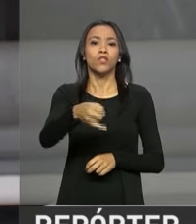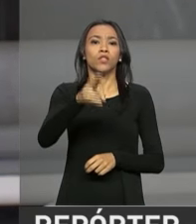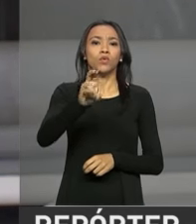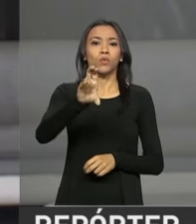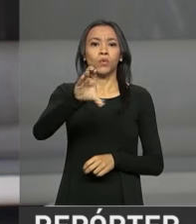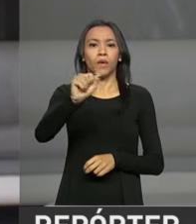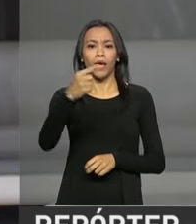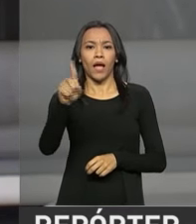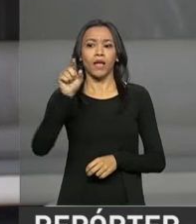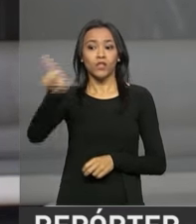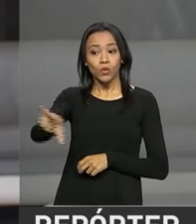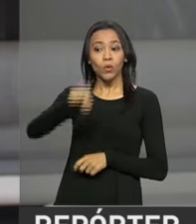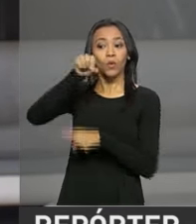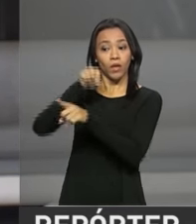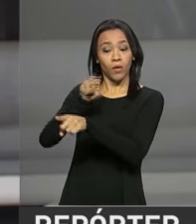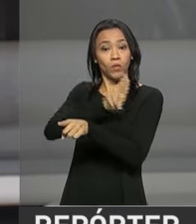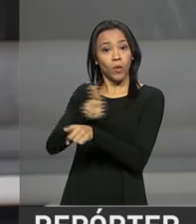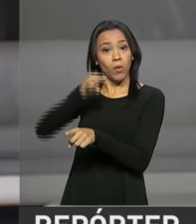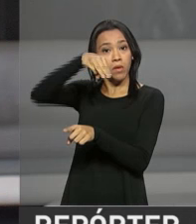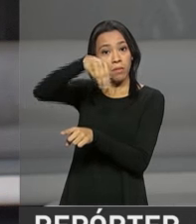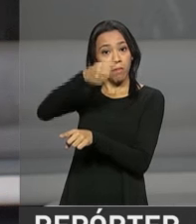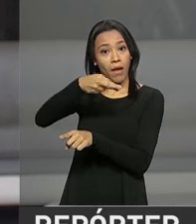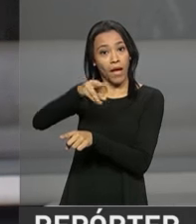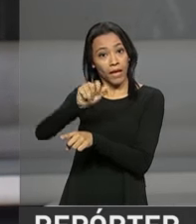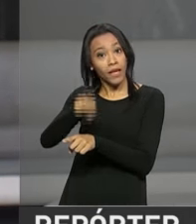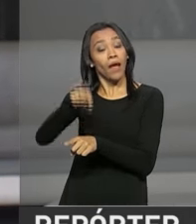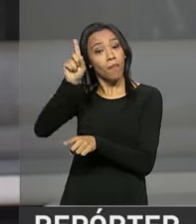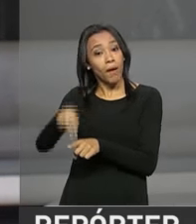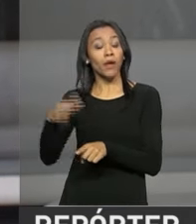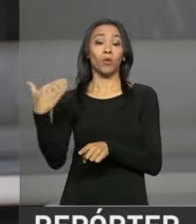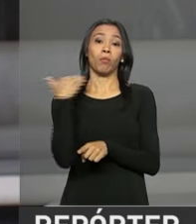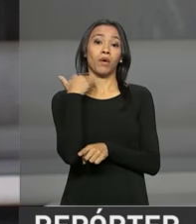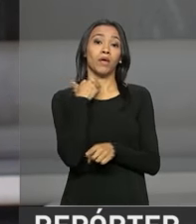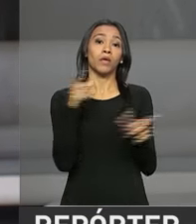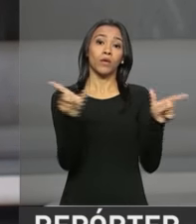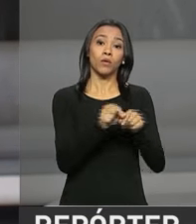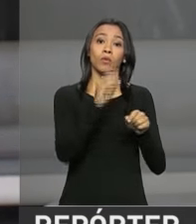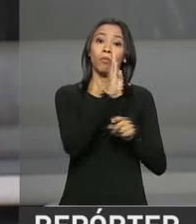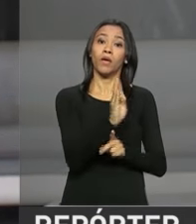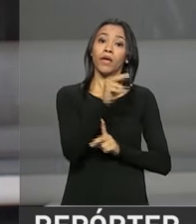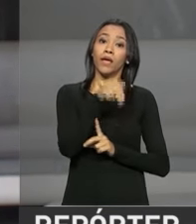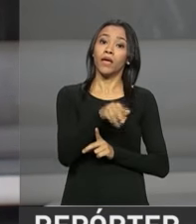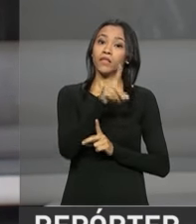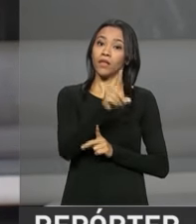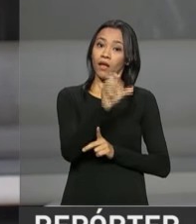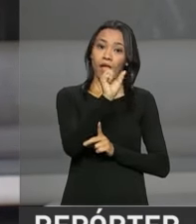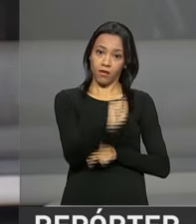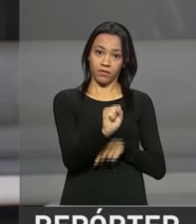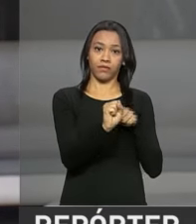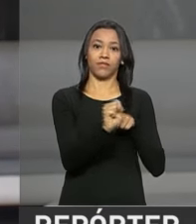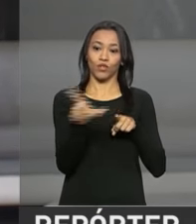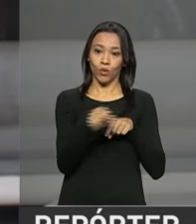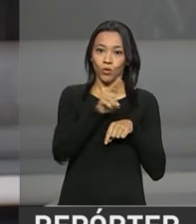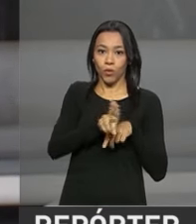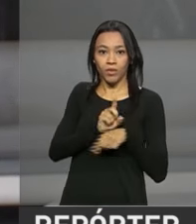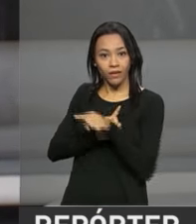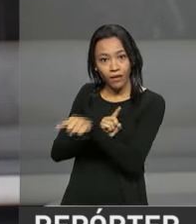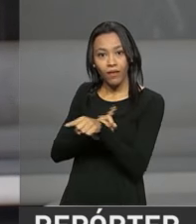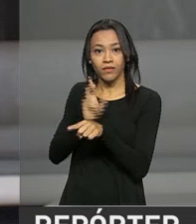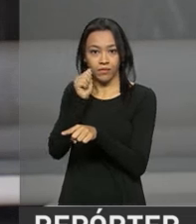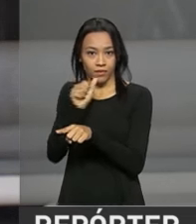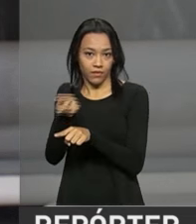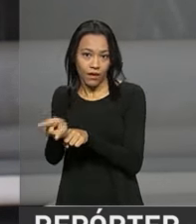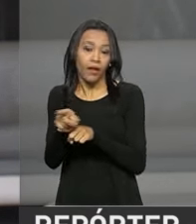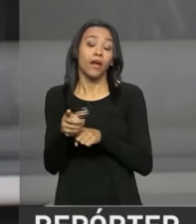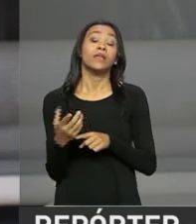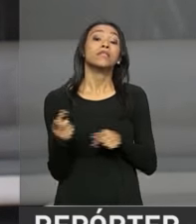Silvia Bastos para a presidência do BNDES, que é o Banco Nacional de Desenvolvimento Econômico e Social. Ontem também, aqui em